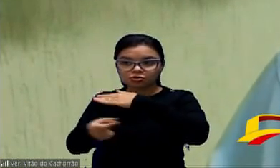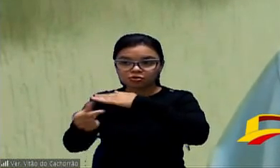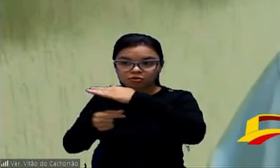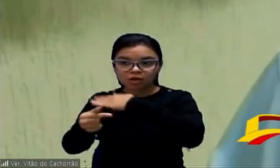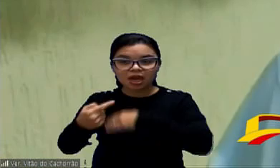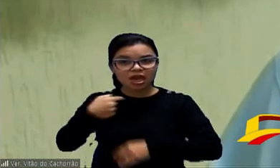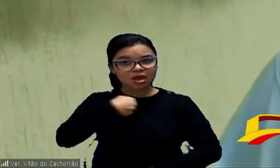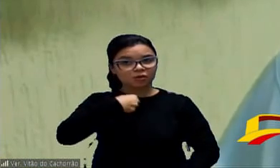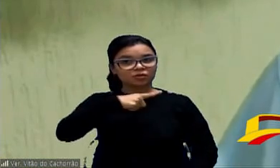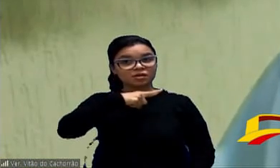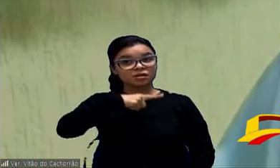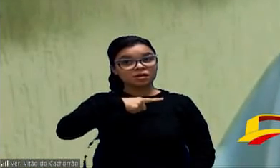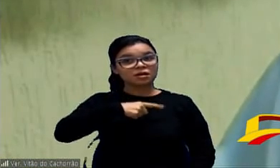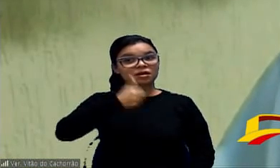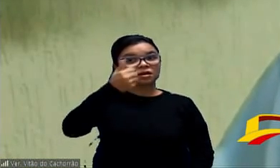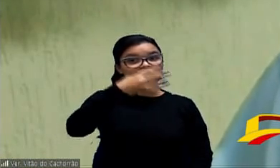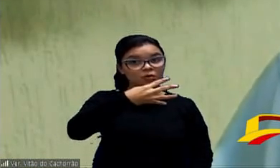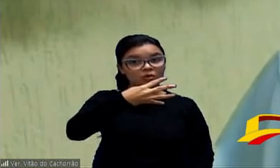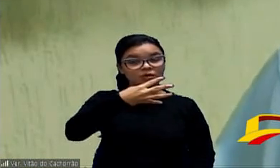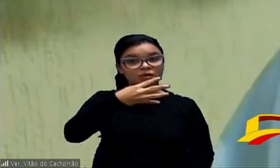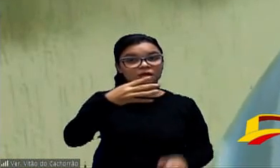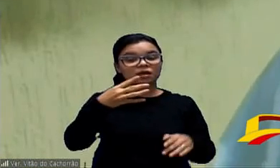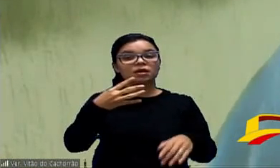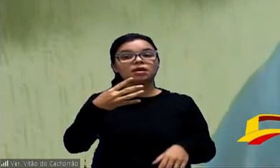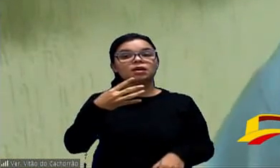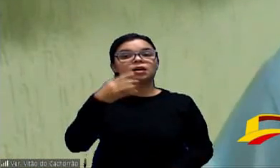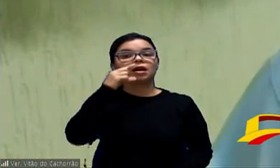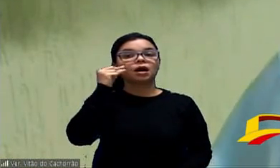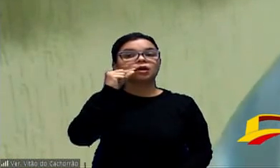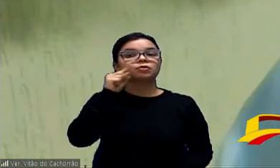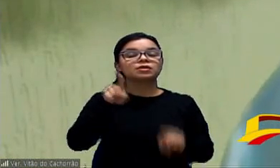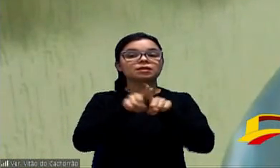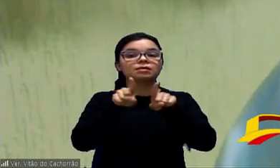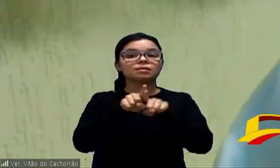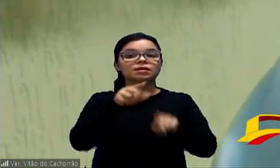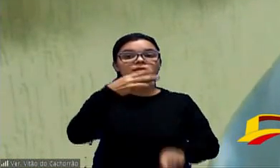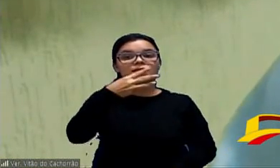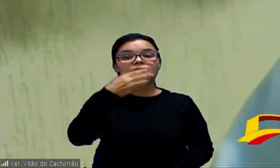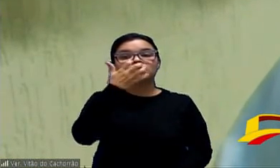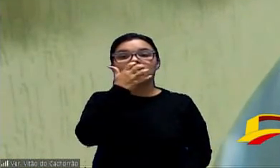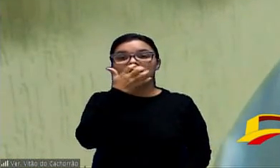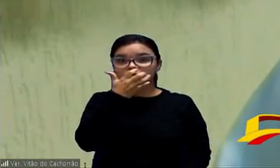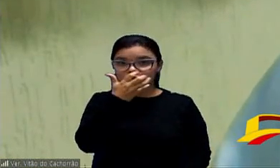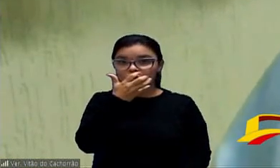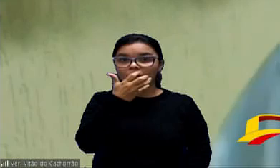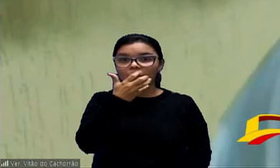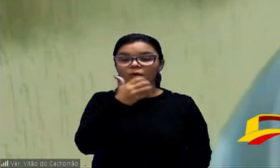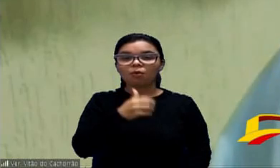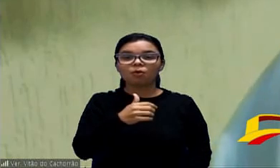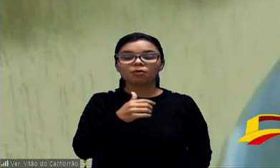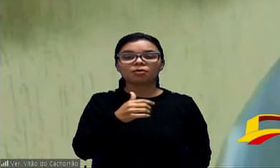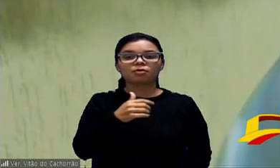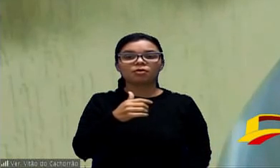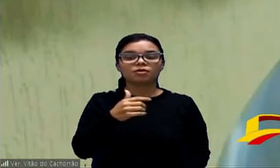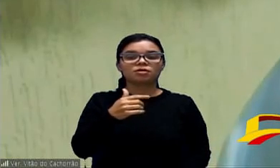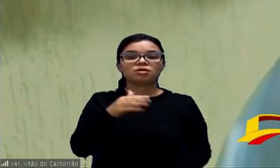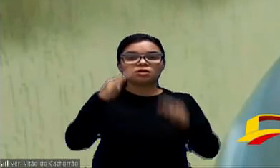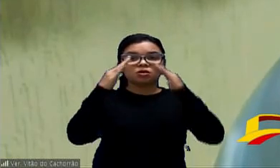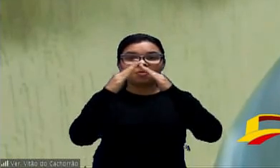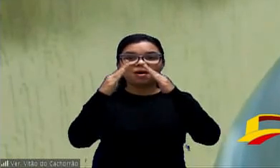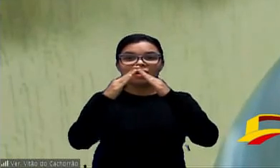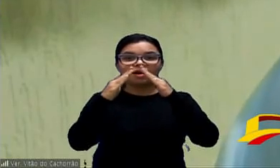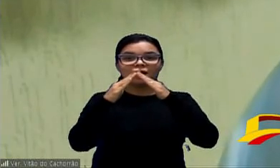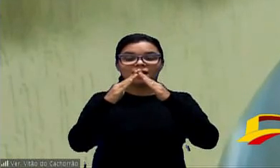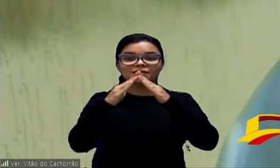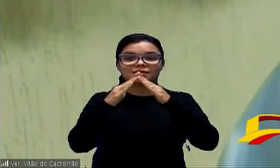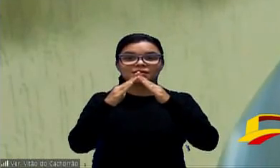lá em casa e 3 cachorros numa casa de 5x25. Se quiser alguém lá em casa comigo agora, aqui, ó, saio da Câmara, ou algum munícipe, é só ir lá na Zona